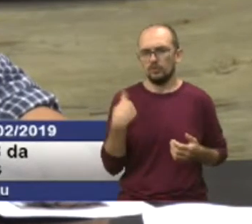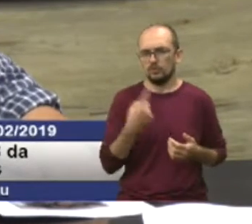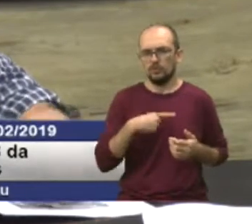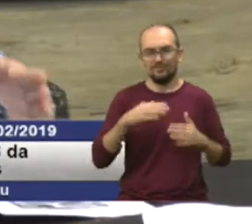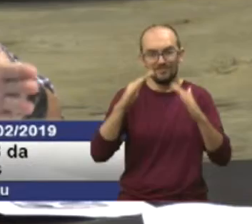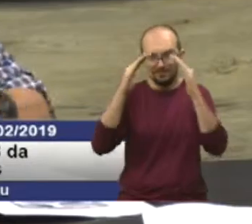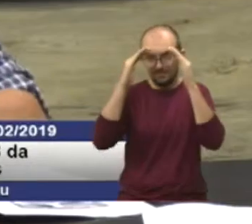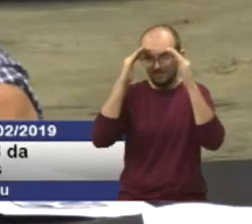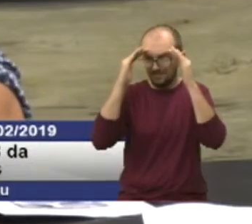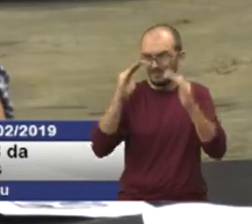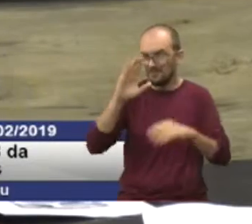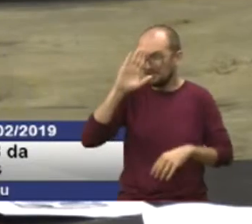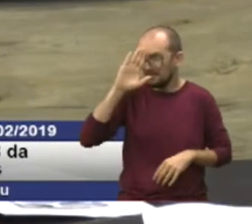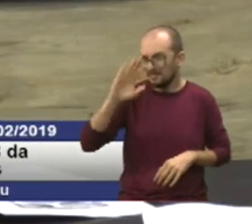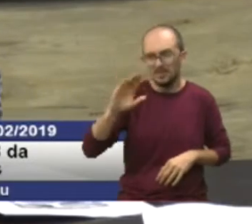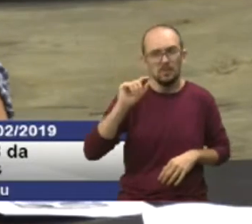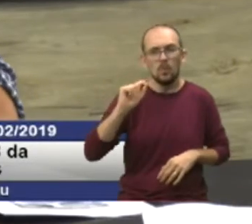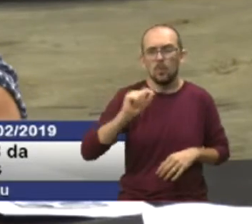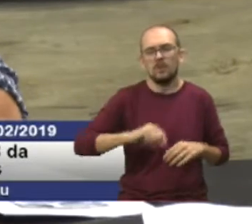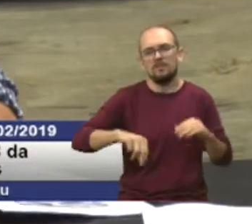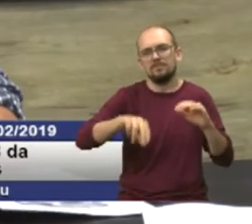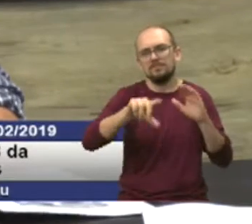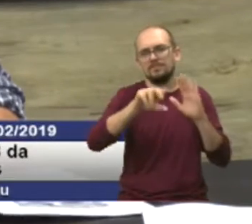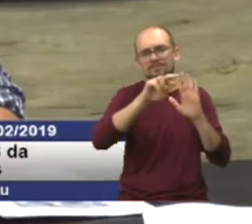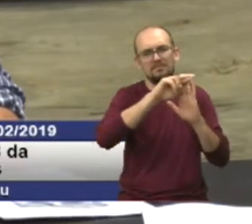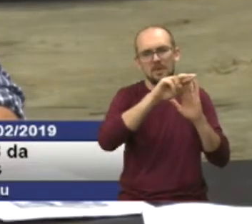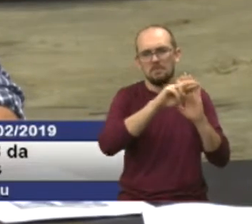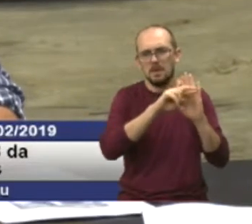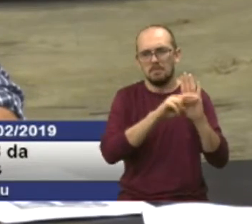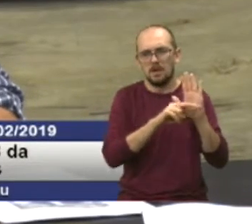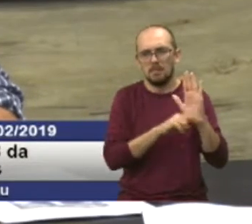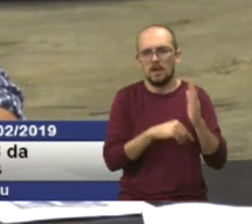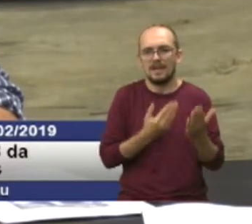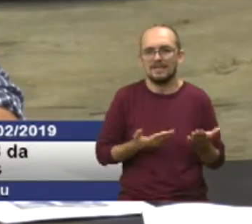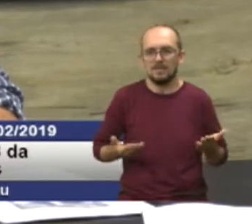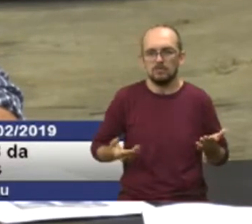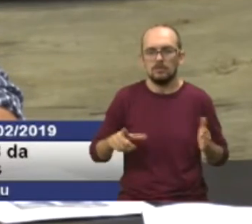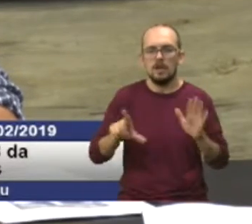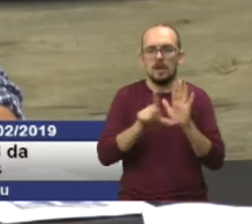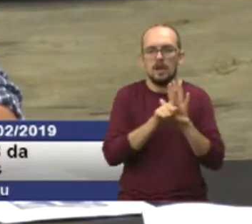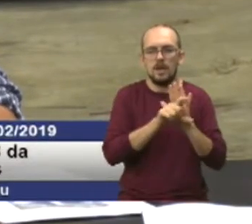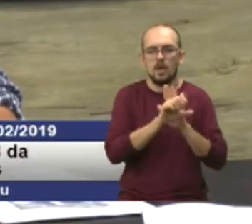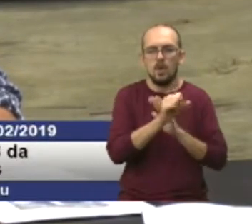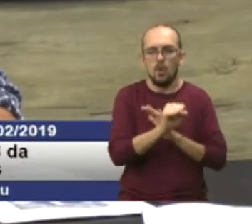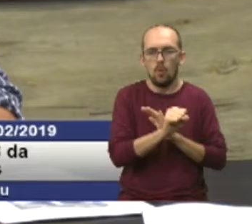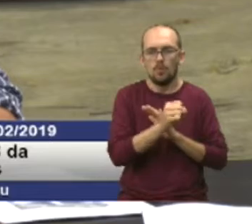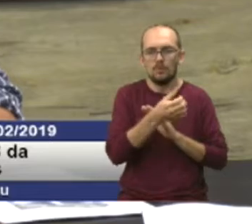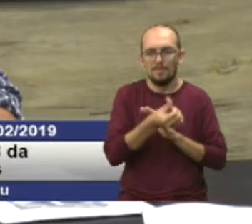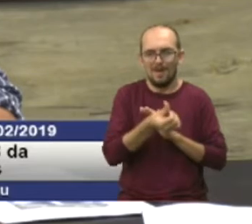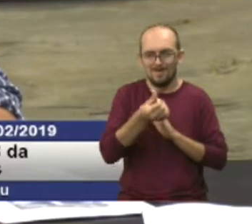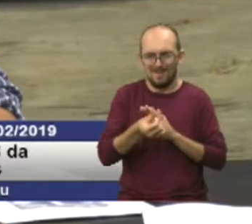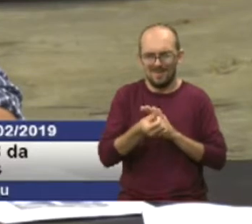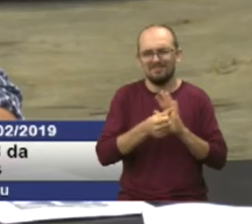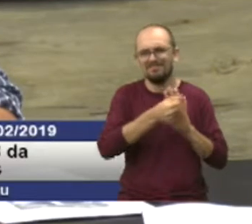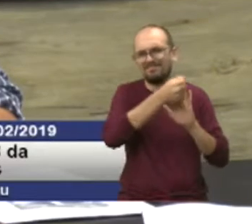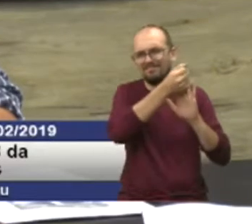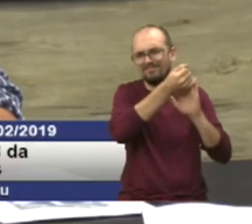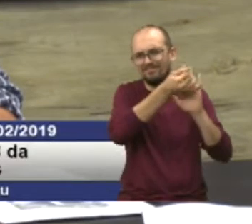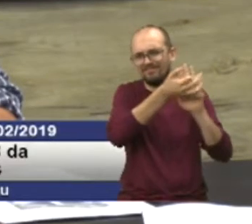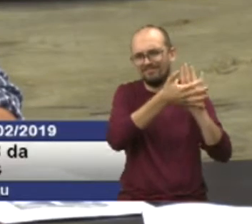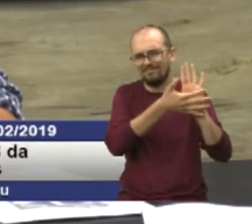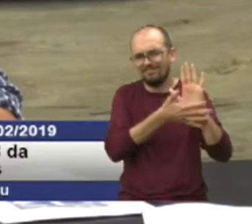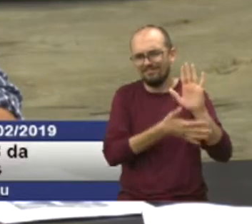pelas normas que regem a licitação. Então, a Lei 866 disciplina toda